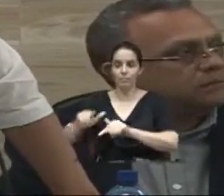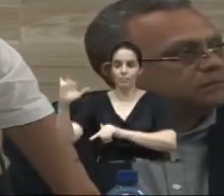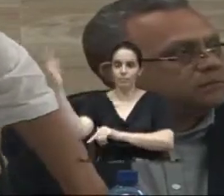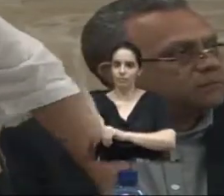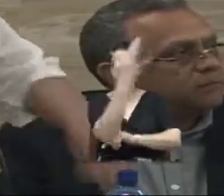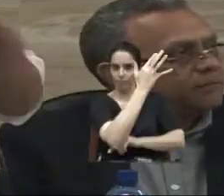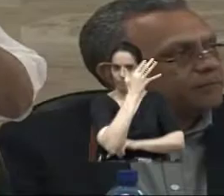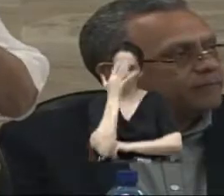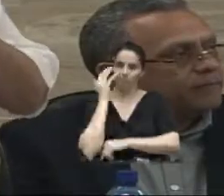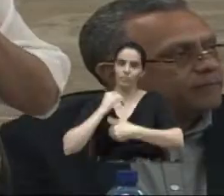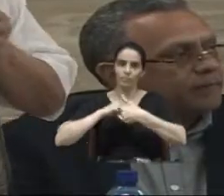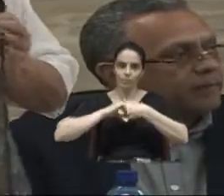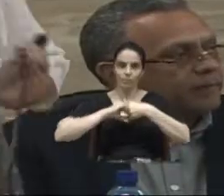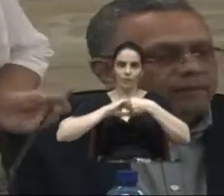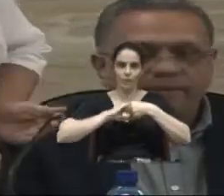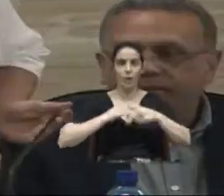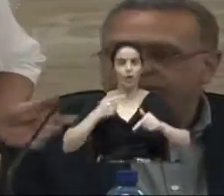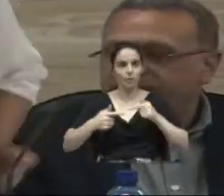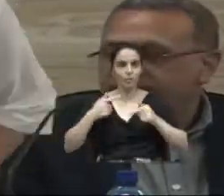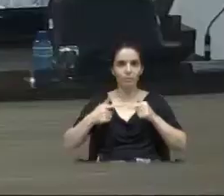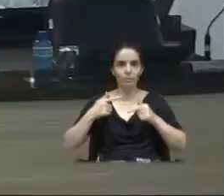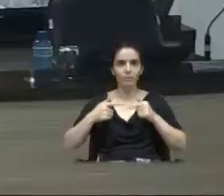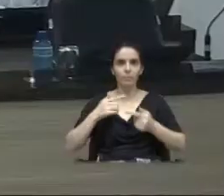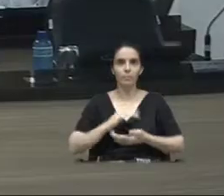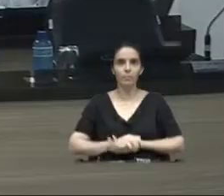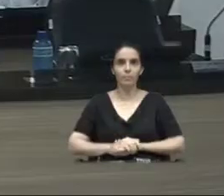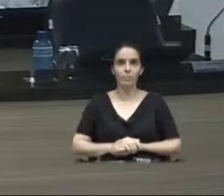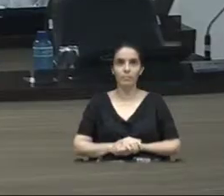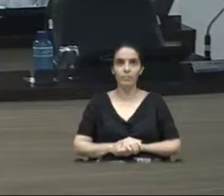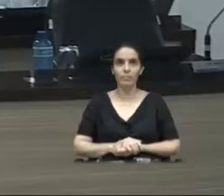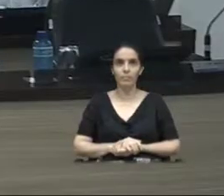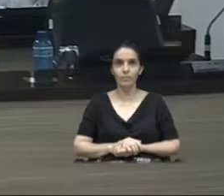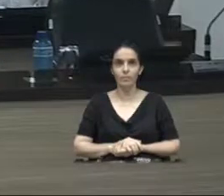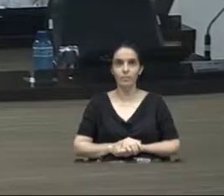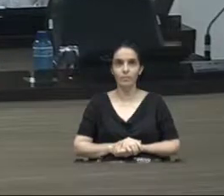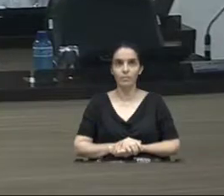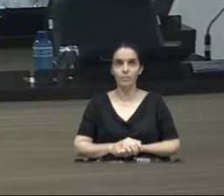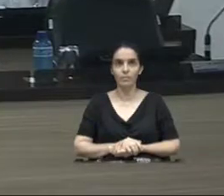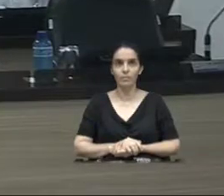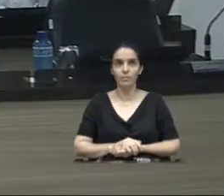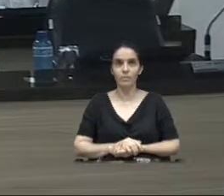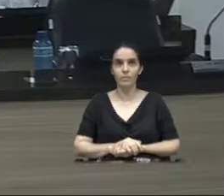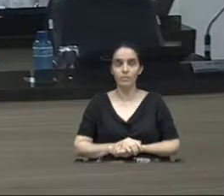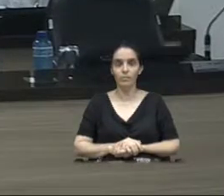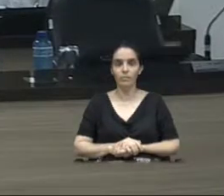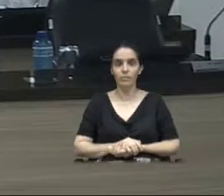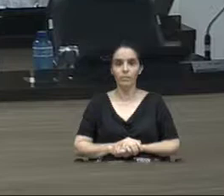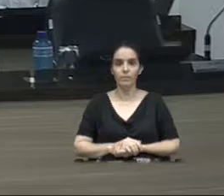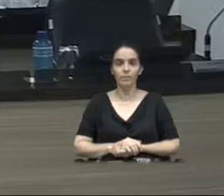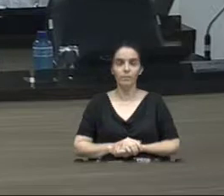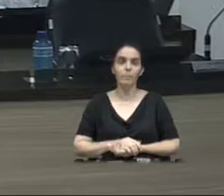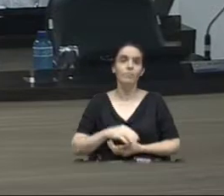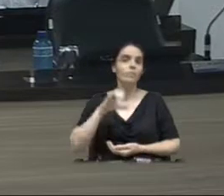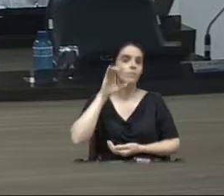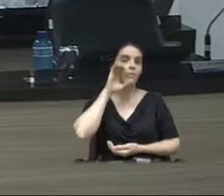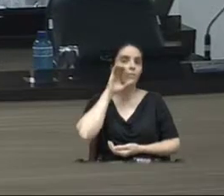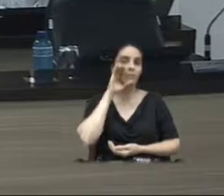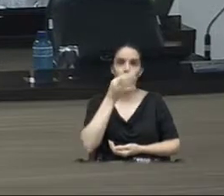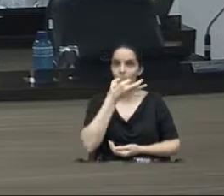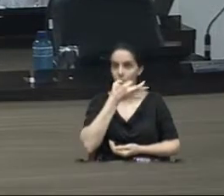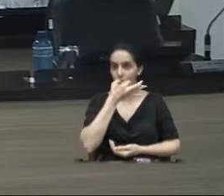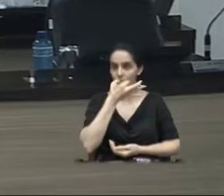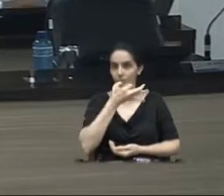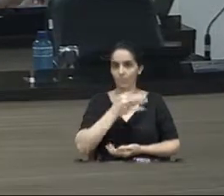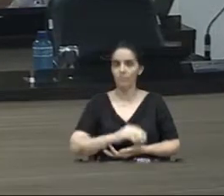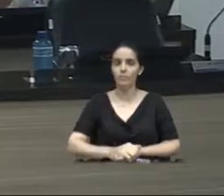Parabéns, vereadora. Continue a discussão. Manifesto interesse, mas eu concedo a palavra à vereadora Constância. Vereadora Constância